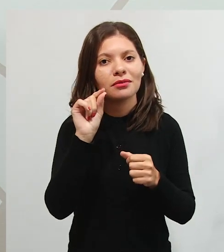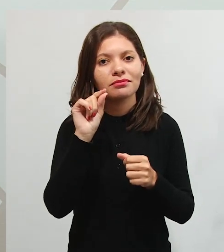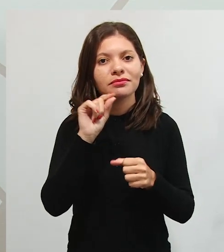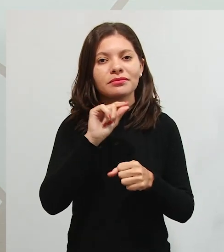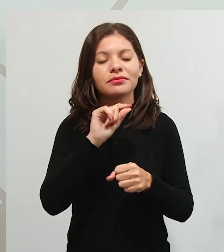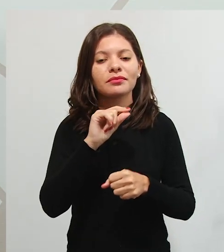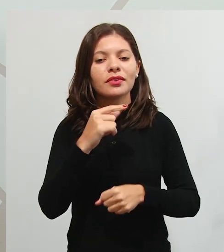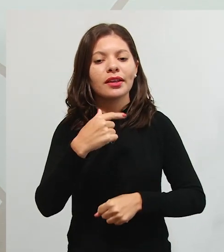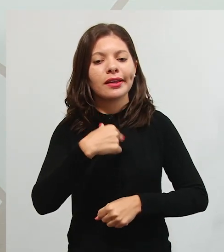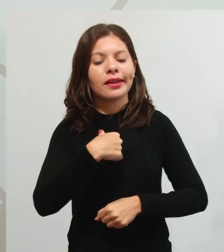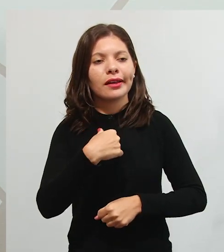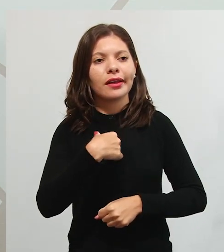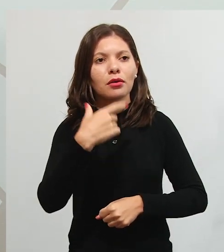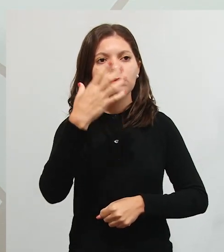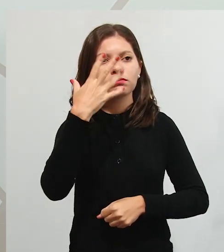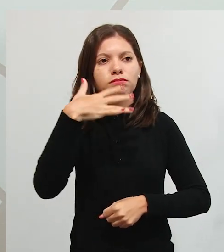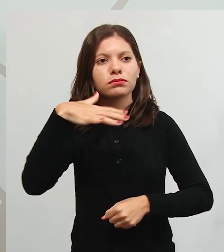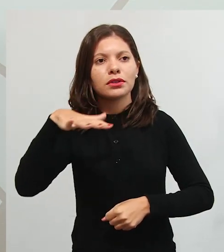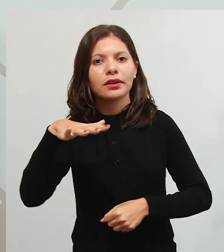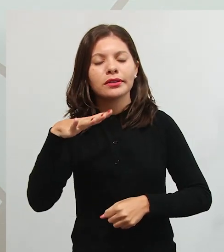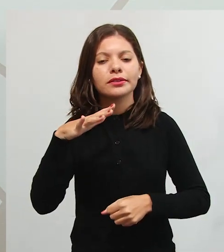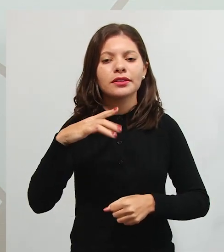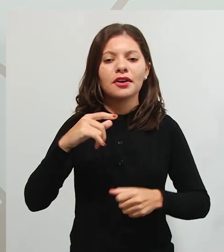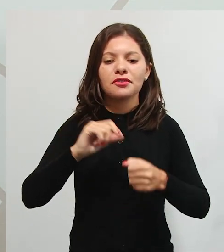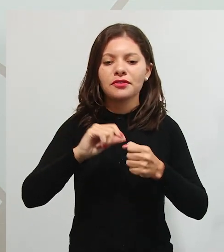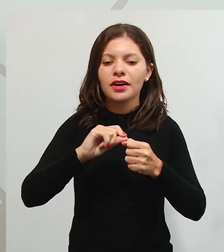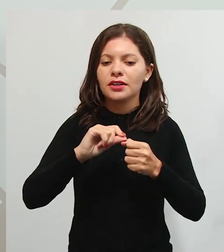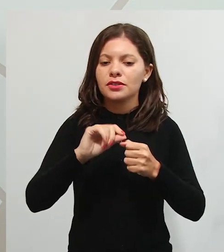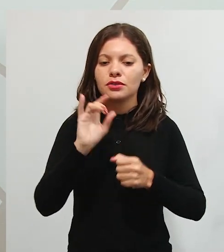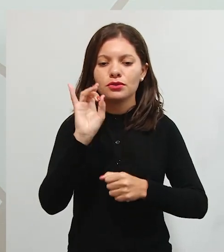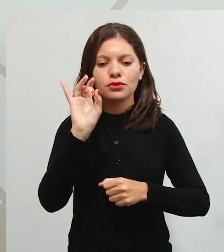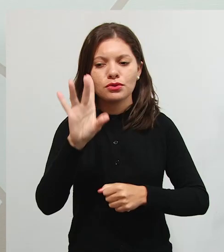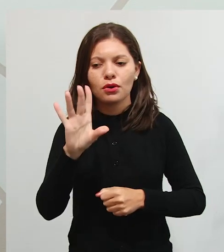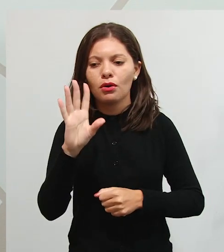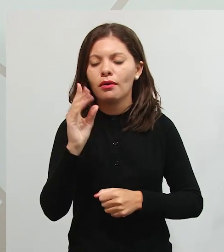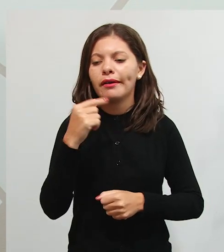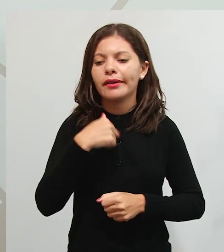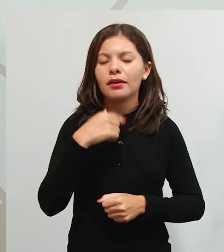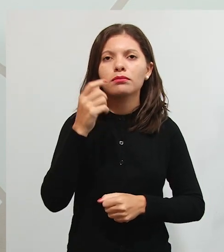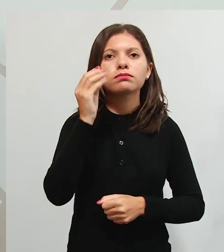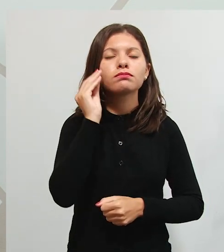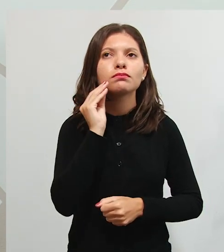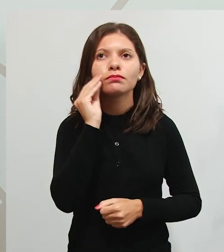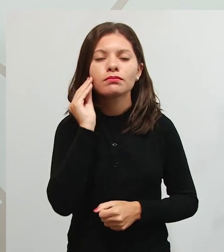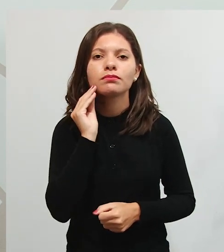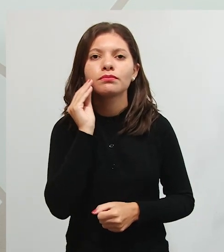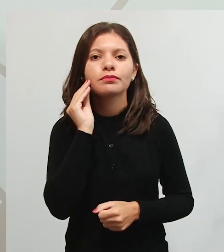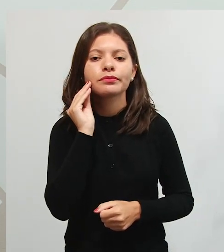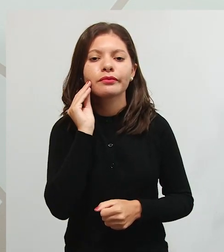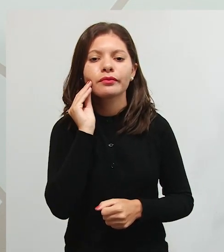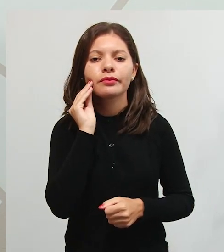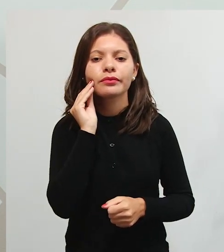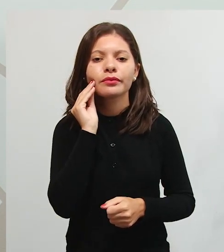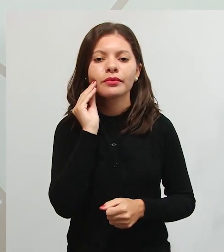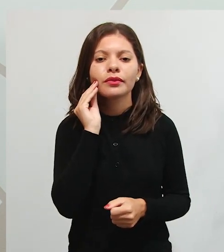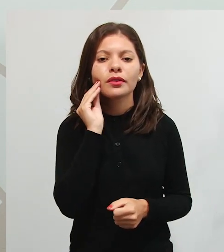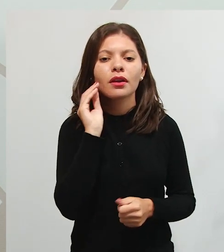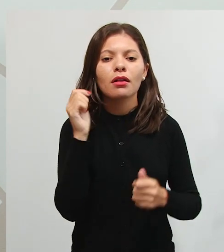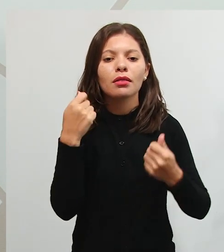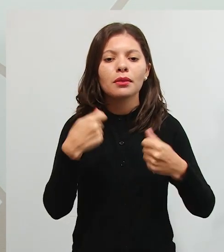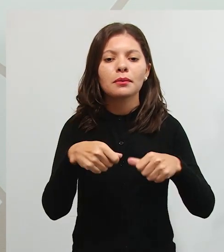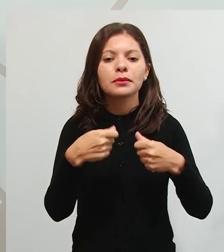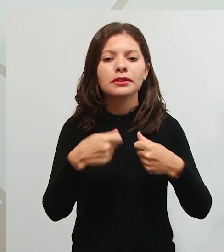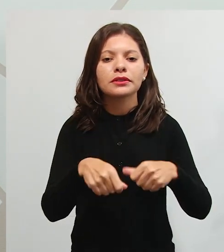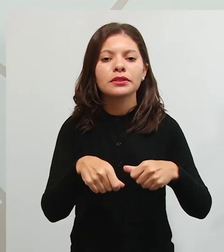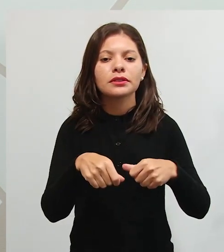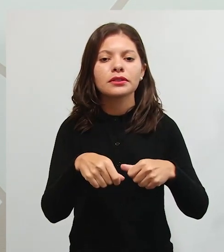onde ela mesma gerencie essa brincadeira, que ela mesma possa experimentar e que não tenha necessariamente